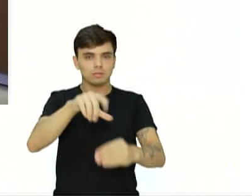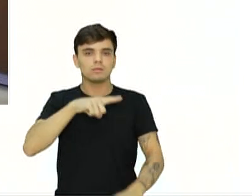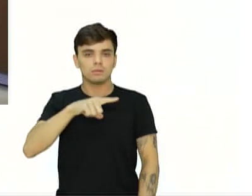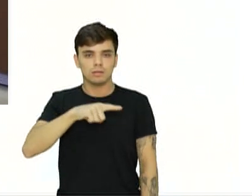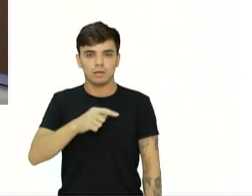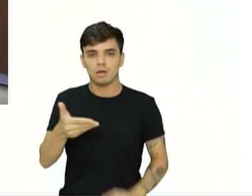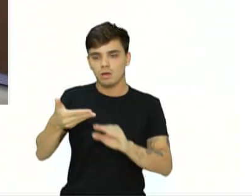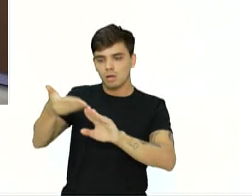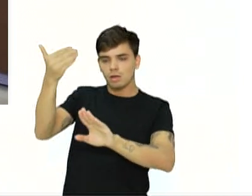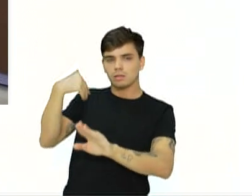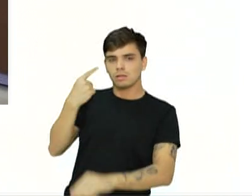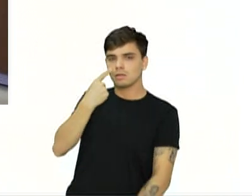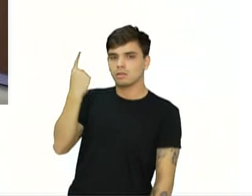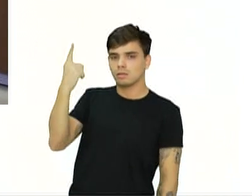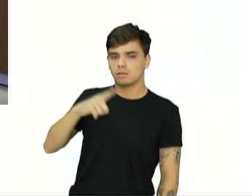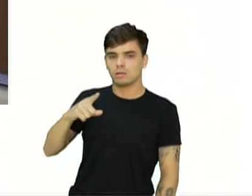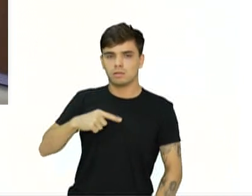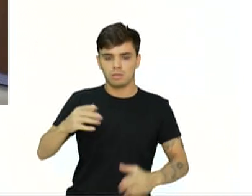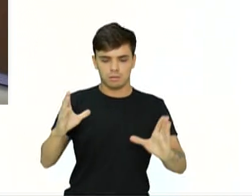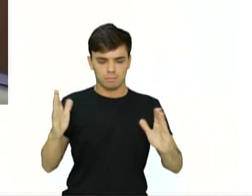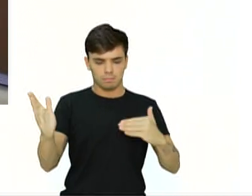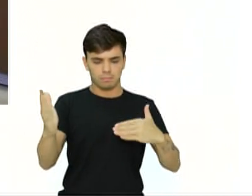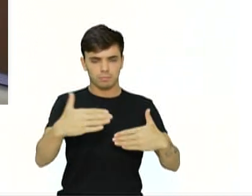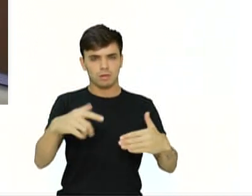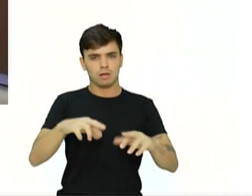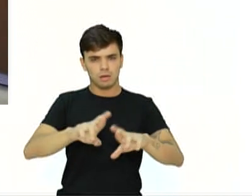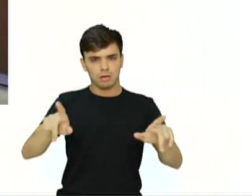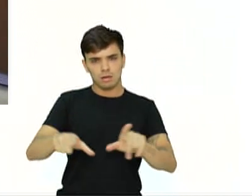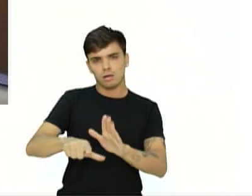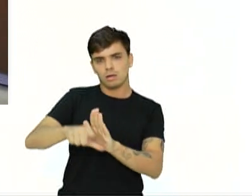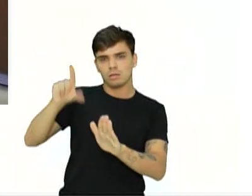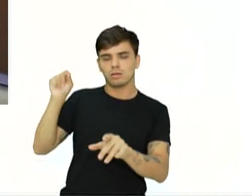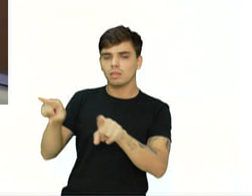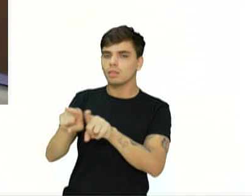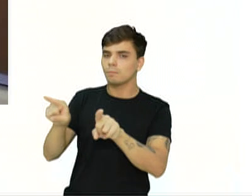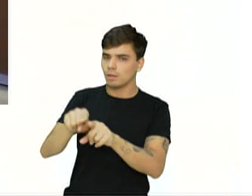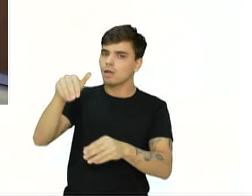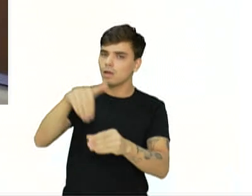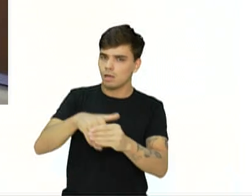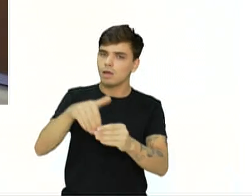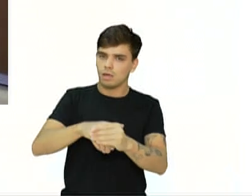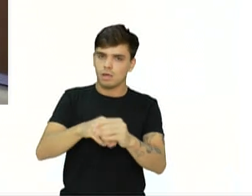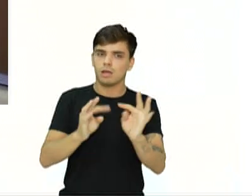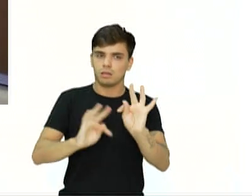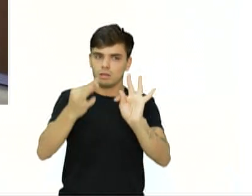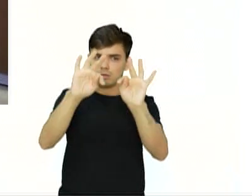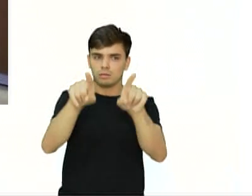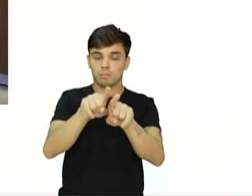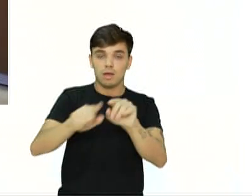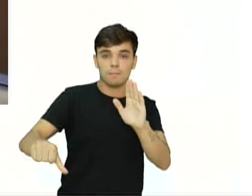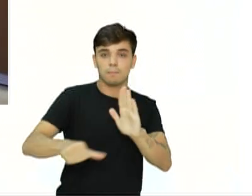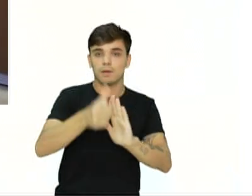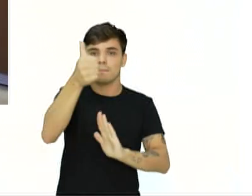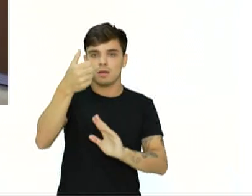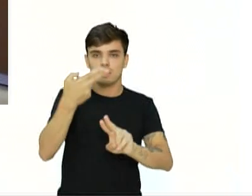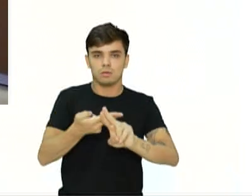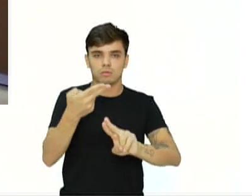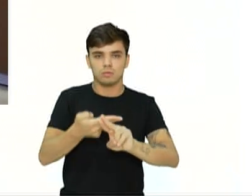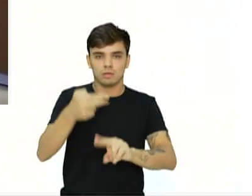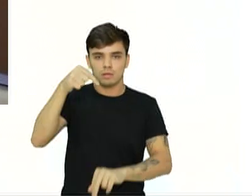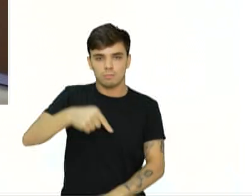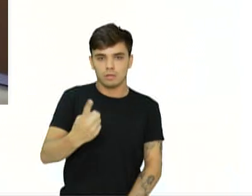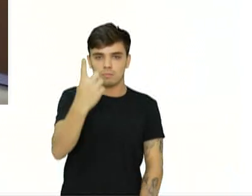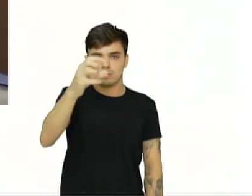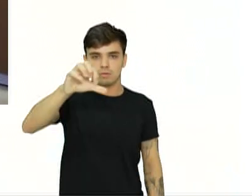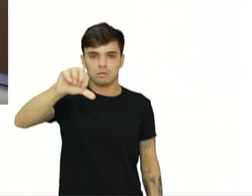Aqui atrás a gente tem uma urna um pouquinho mais antiga, mas é também uma urna eletrônica, a primeira que foi utilizada em